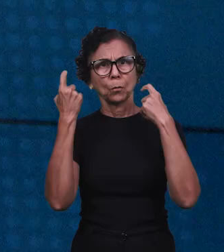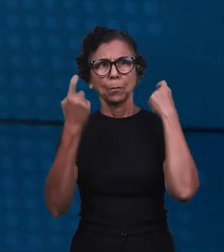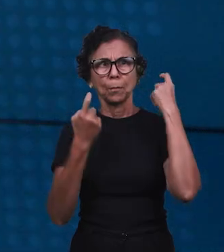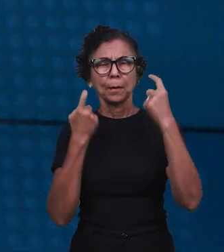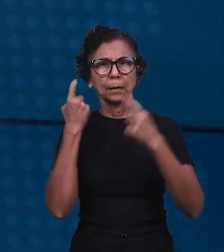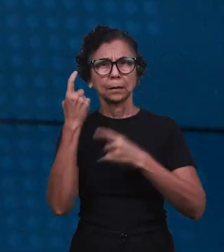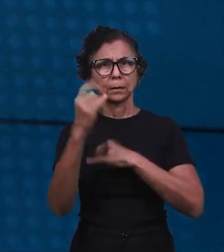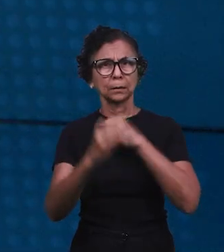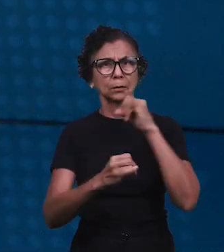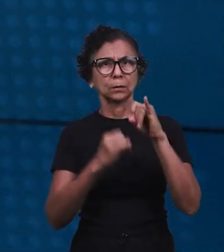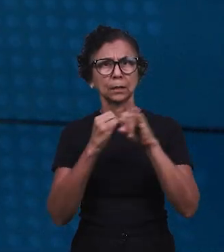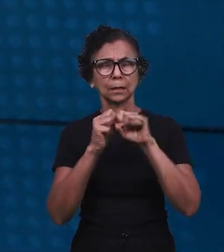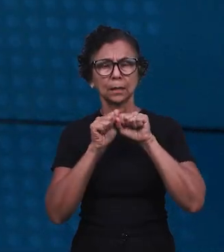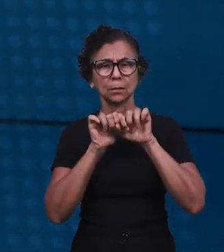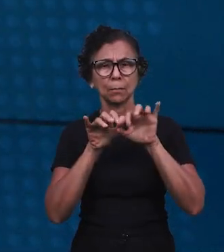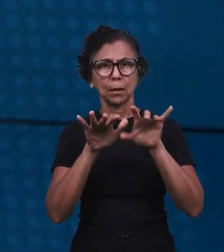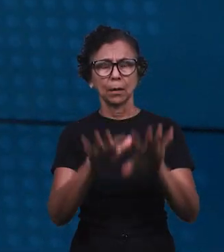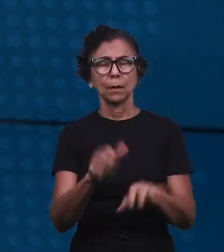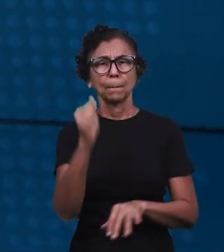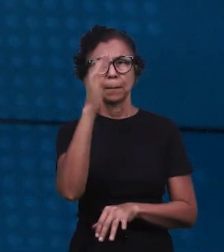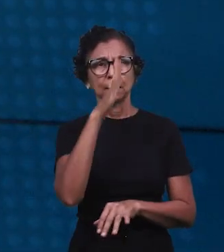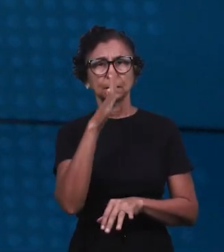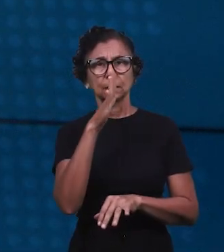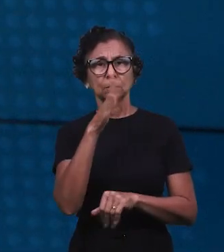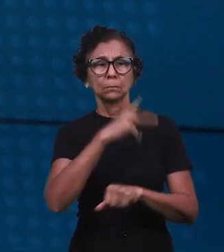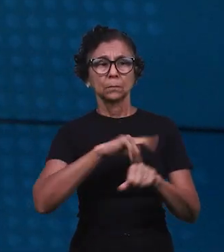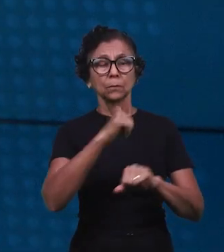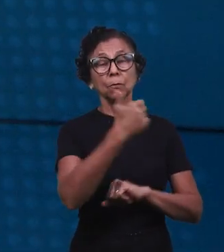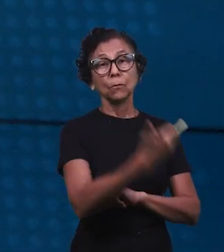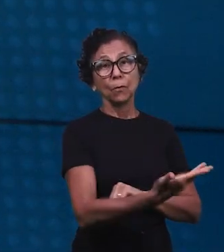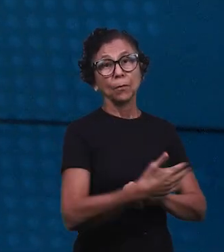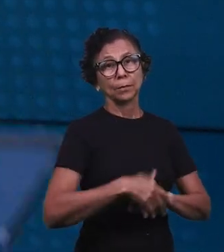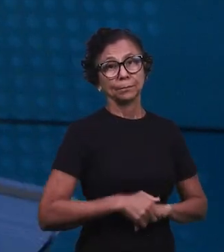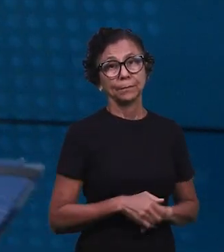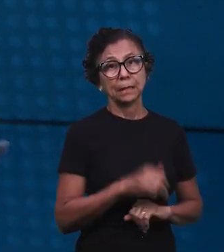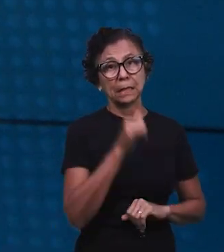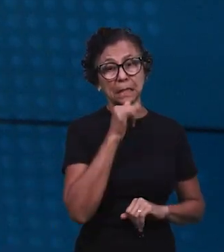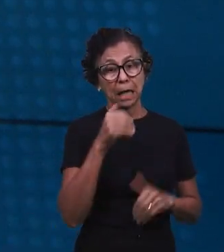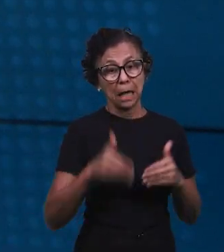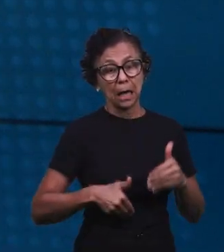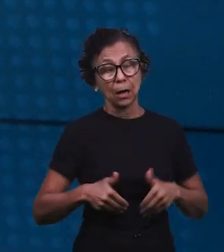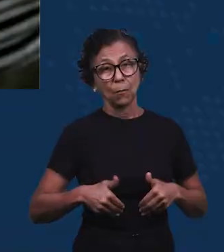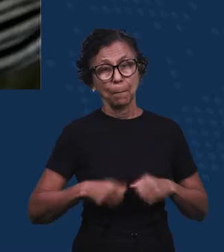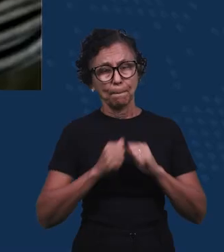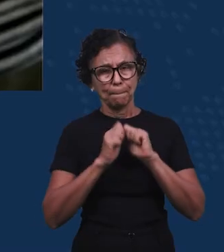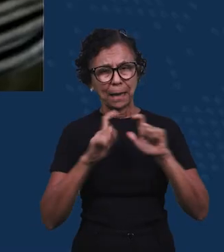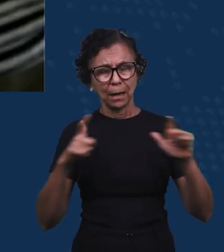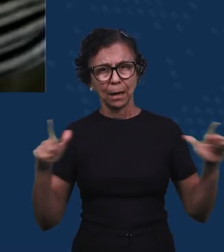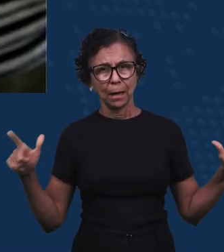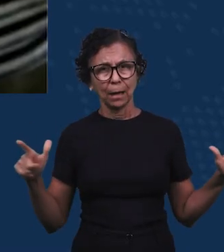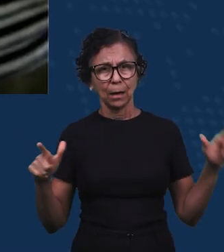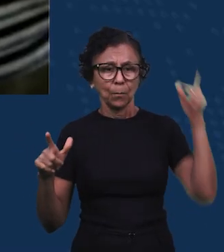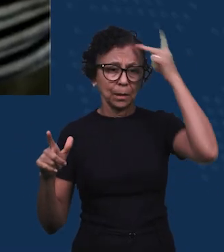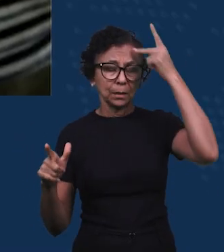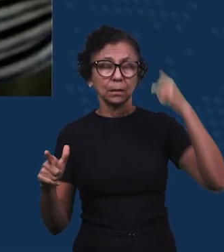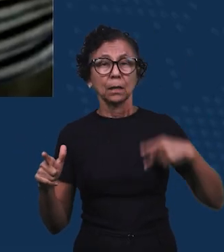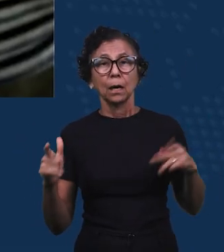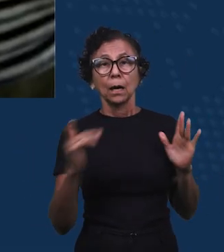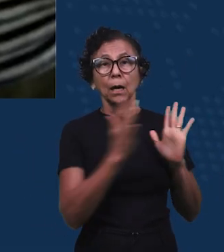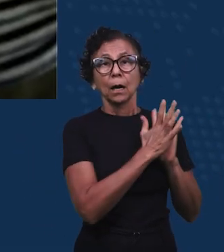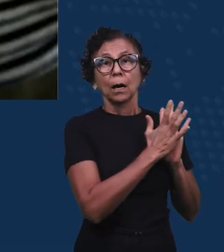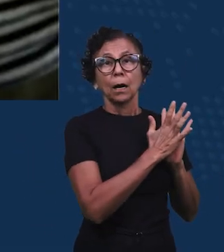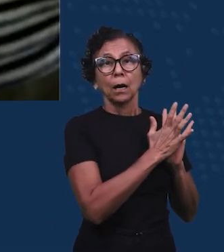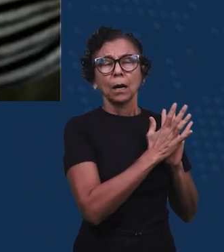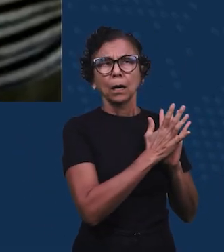mídia, tanto no Brasil quanto no exterior, como o aumento da fome está impactando a humanidade. E será que isso também pode ser